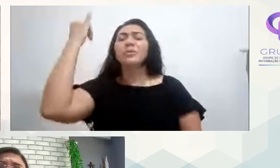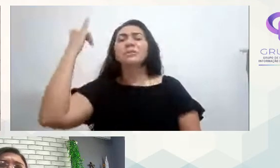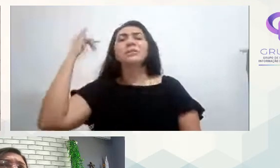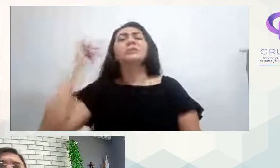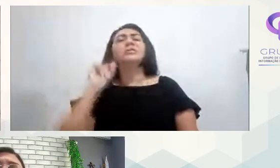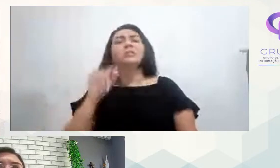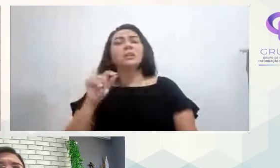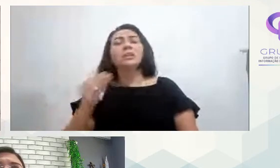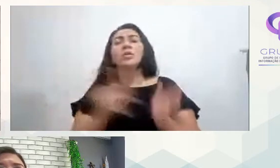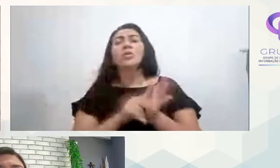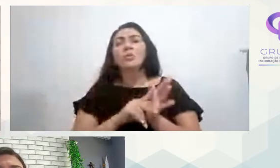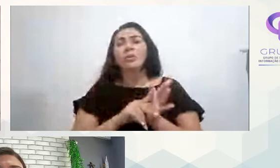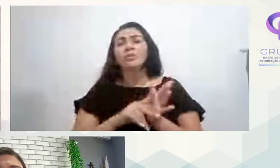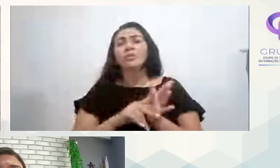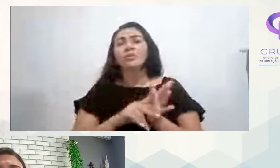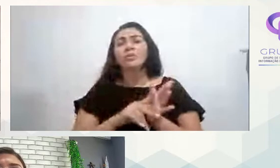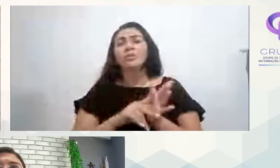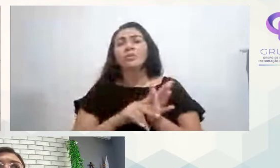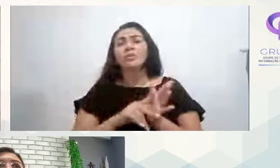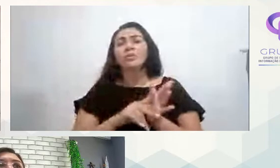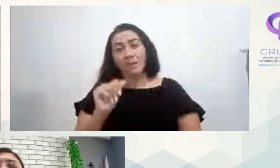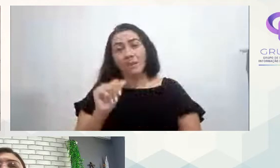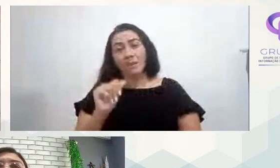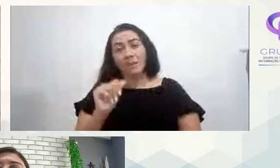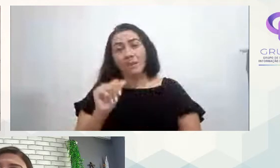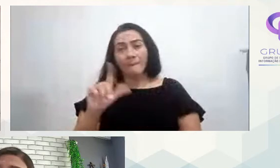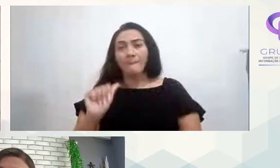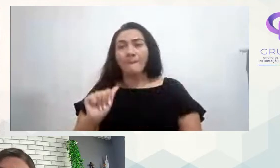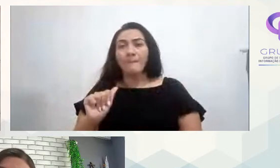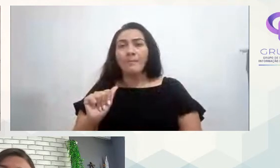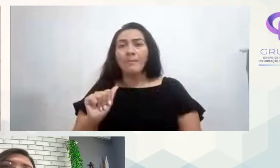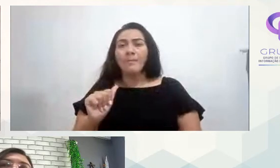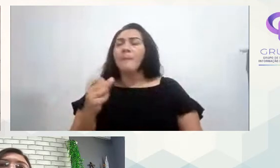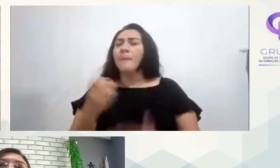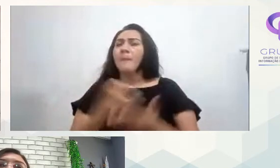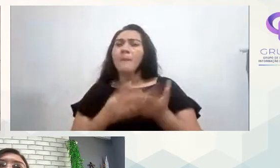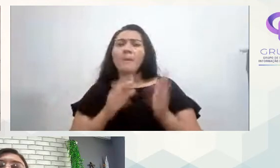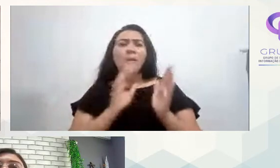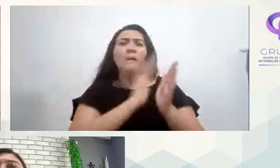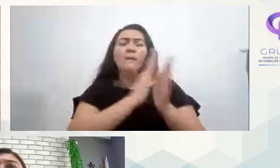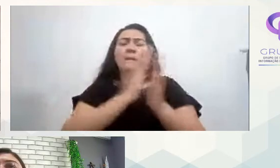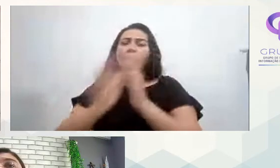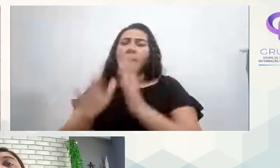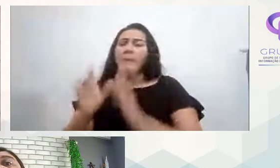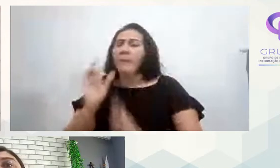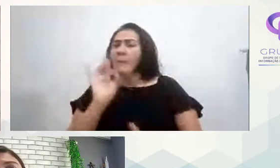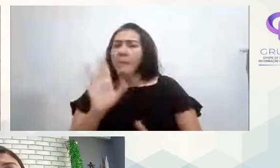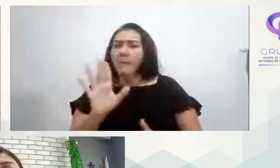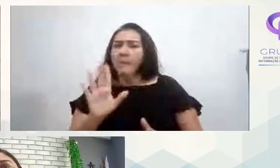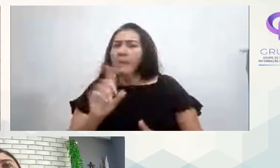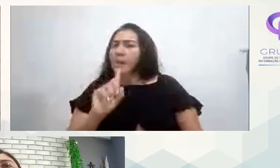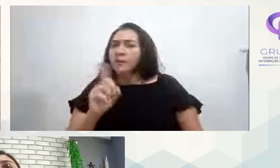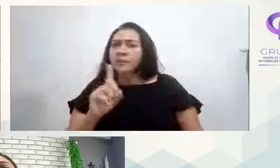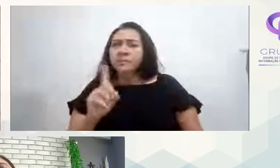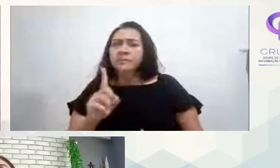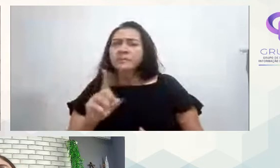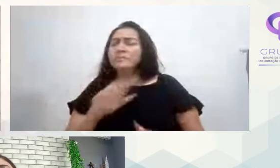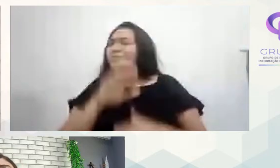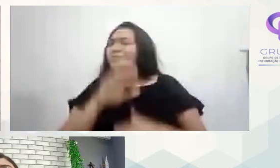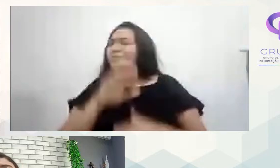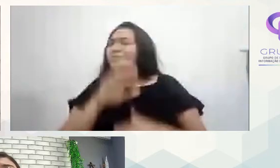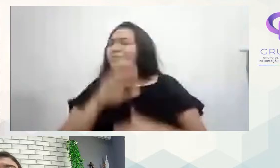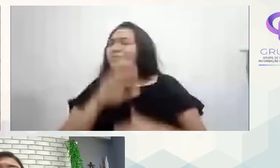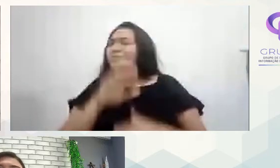que não é só para a biblioteconomia, não é só para bibliotecário, que a fala que ela está trazendo